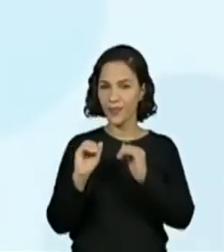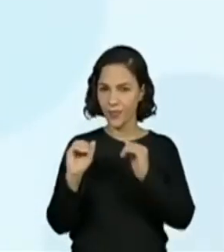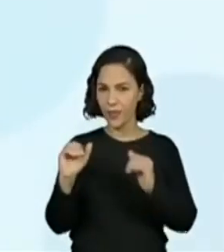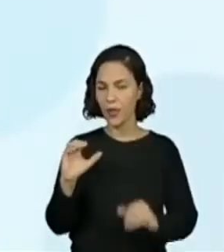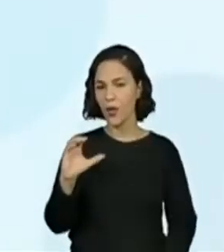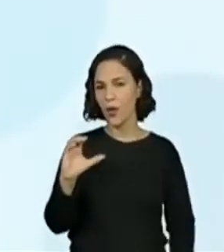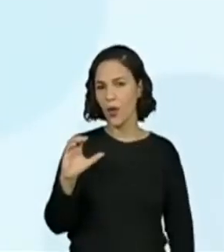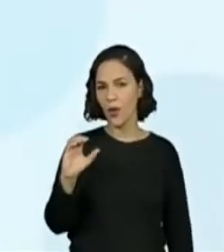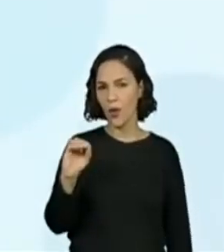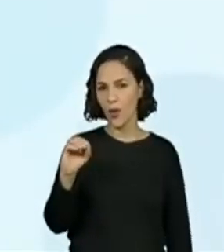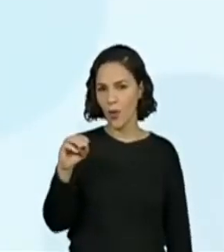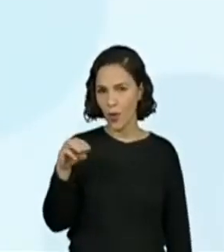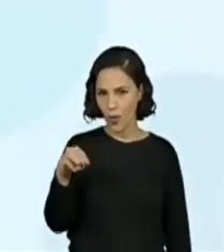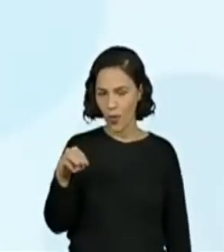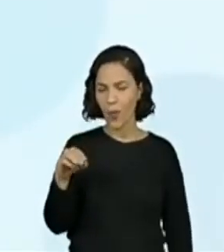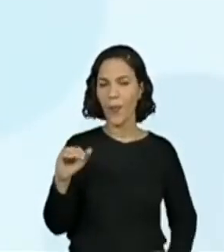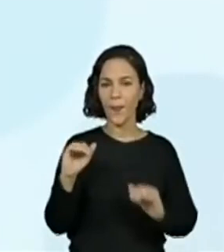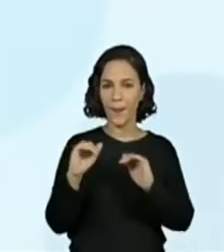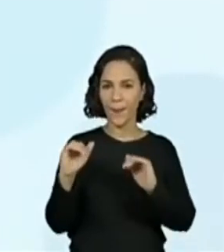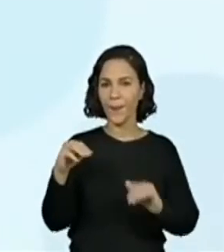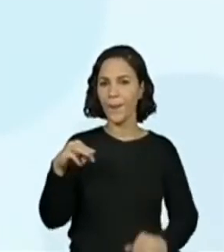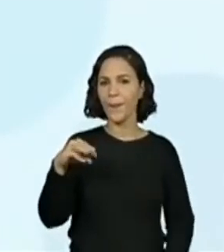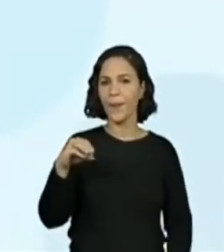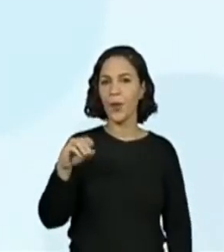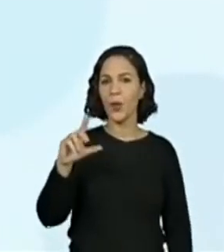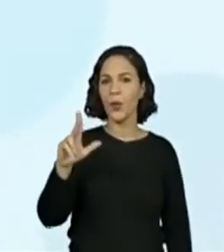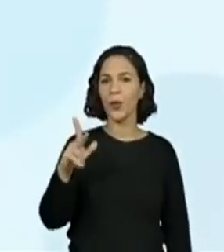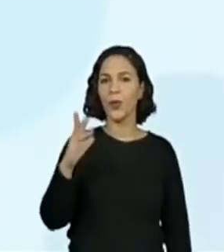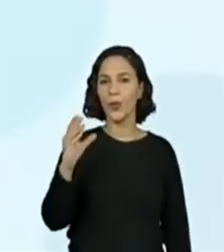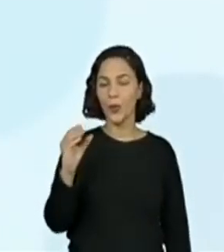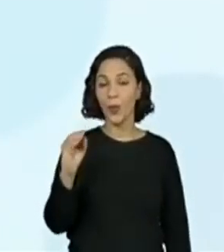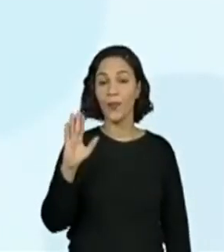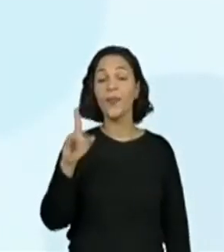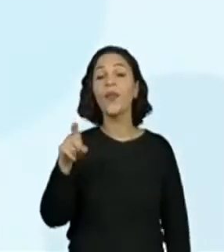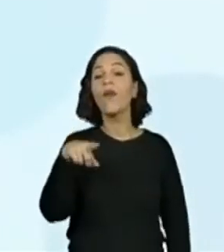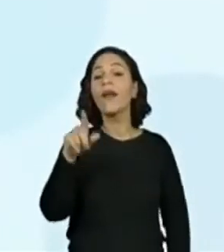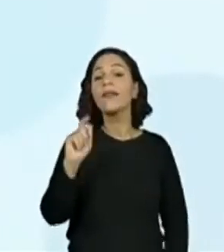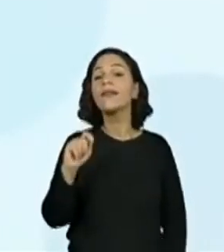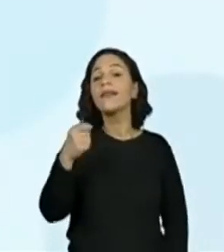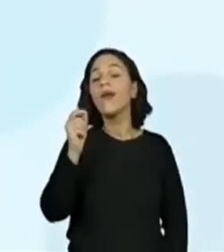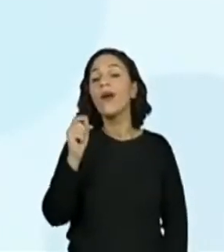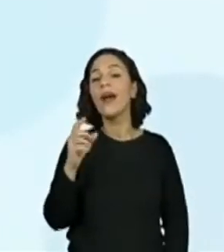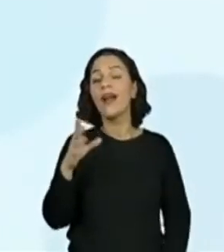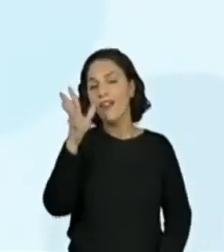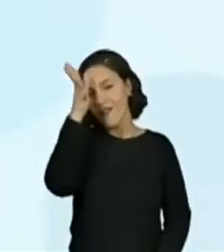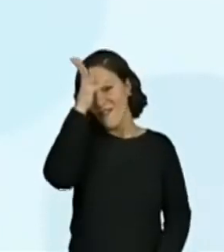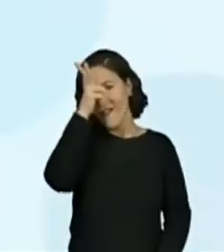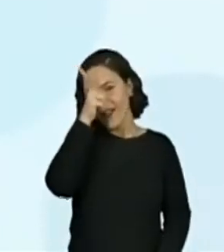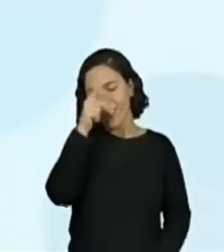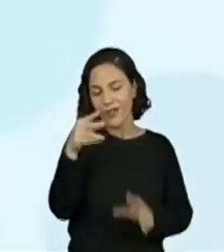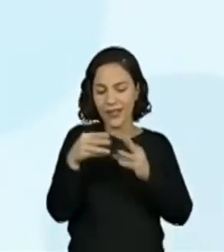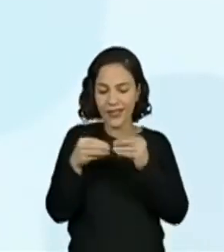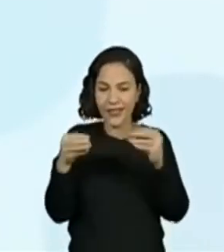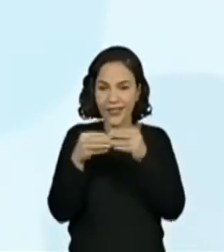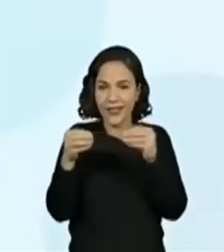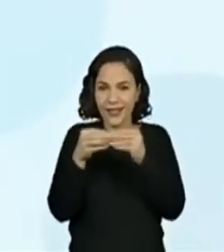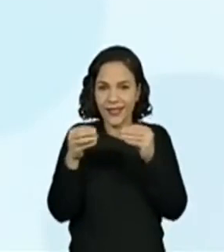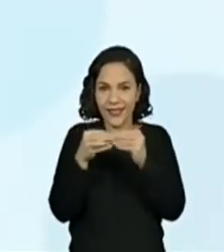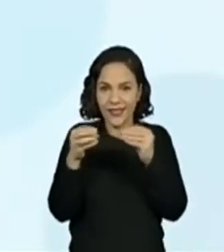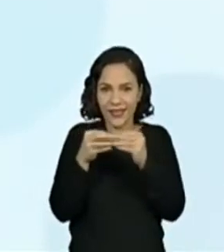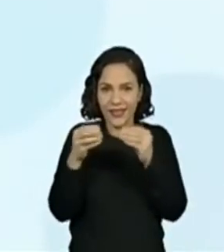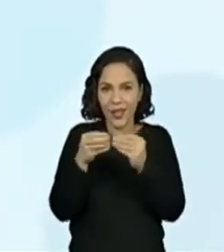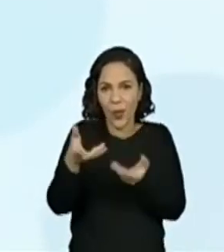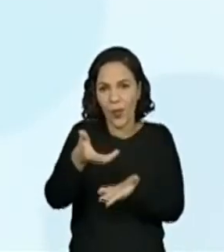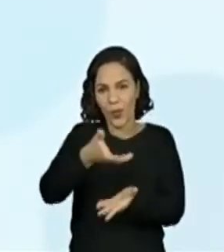molho. Qual será, turminha? Uma dica pra gente localizar. Ah, eu posso dar uma dica pra eles? Vamos ver. Ó, já